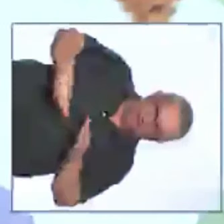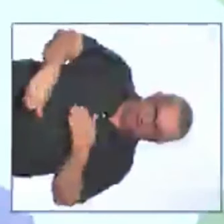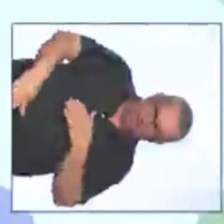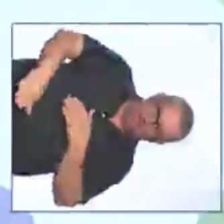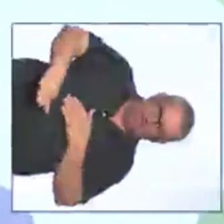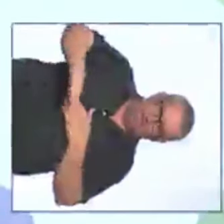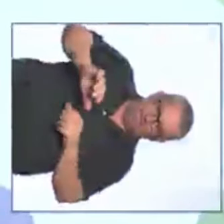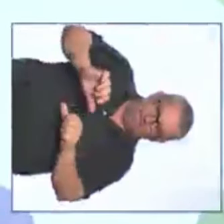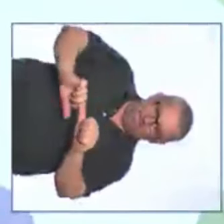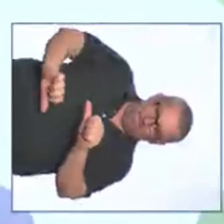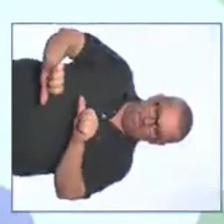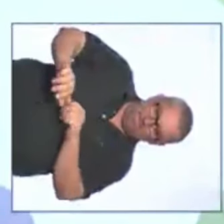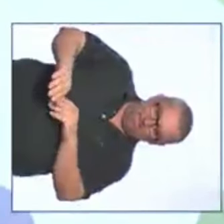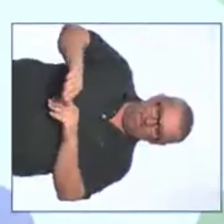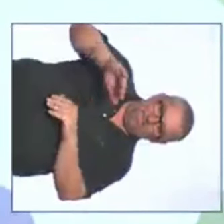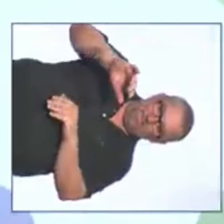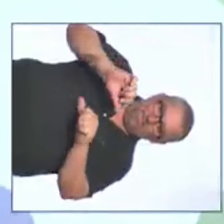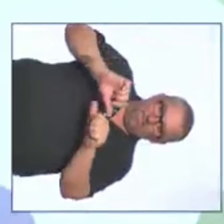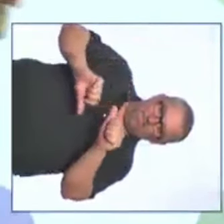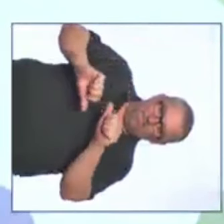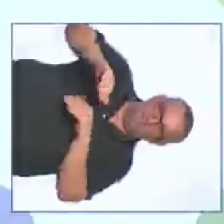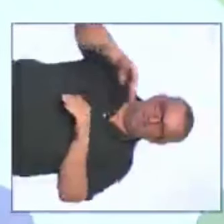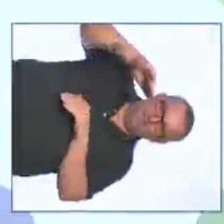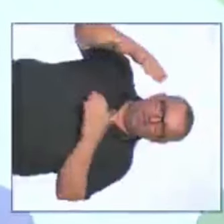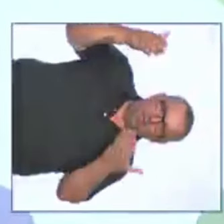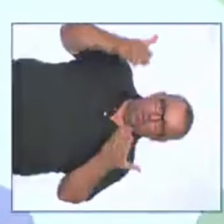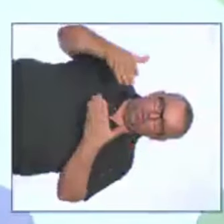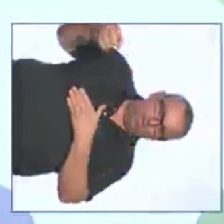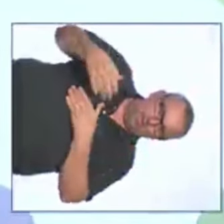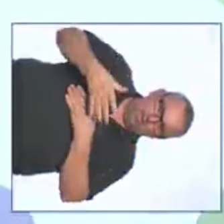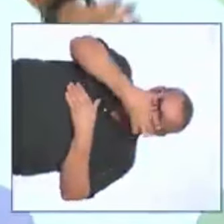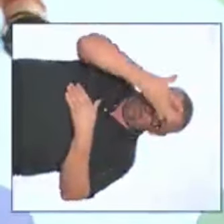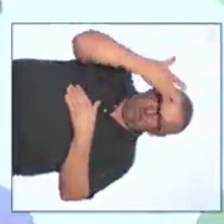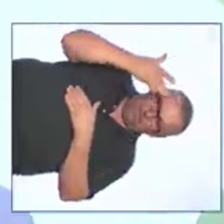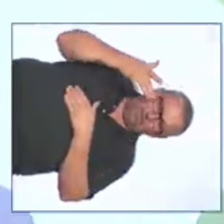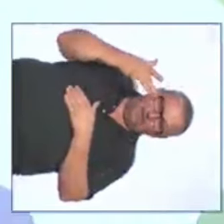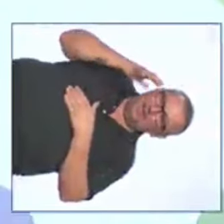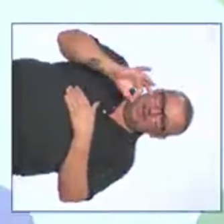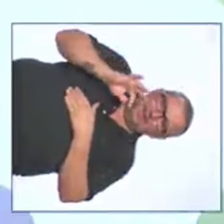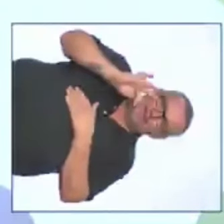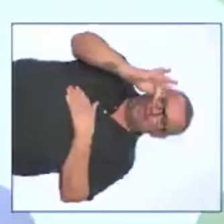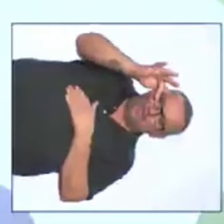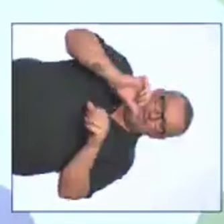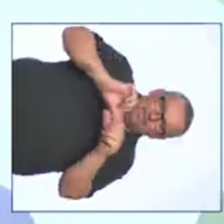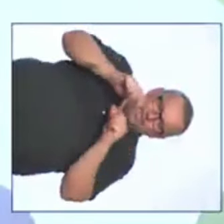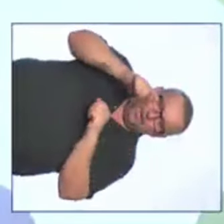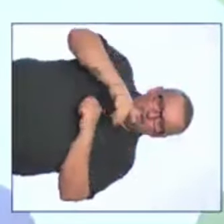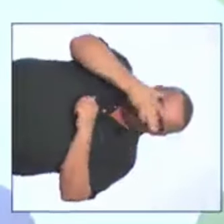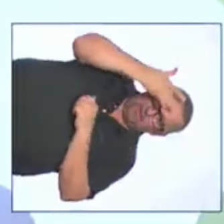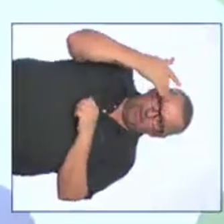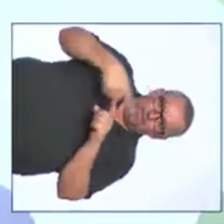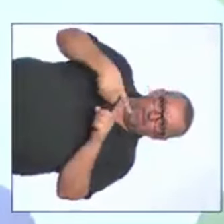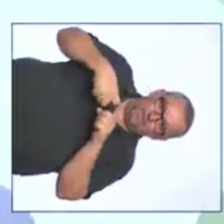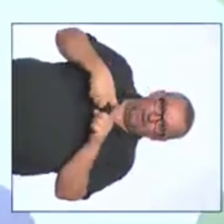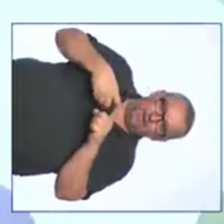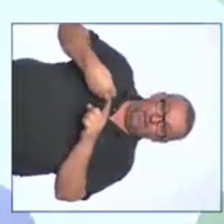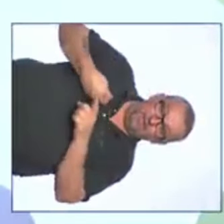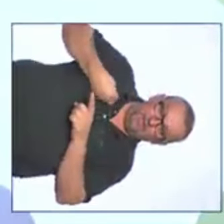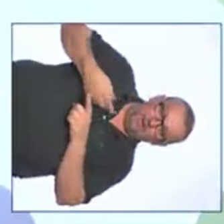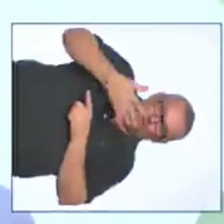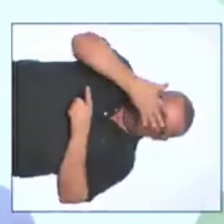virei era outra pessoa quando eu era adolescente hoje eu sou outra pessoa espero que daqui 10 anos eu seja outra pessoa porque conviver com